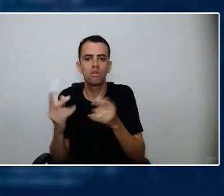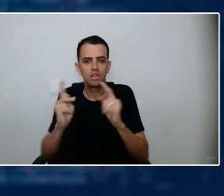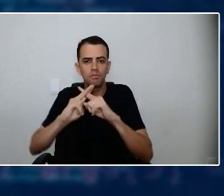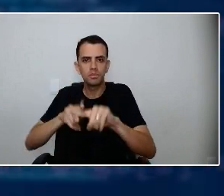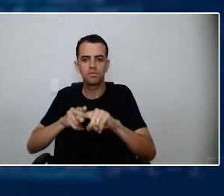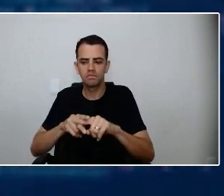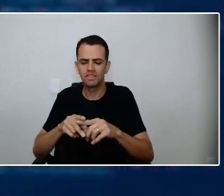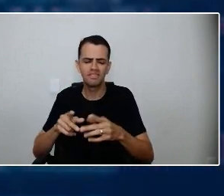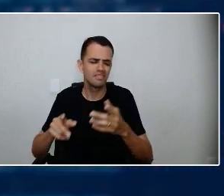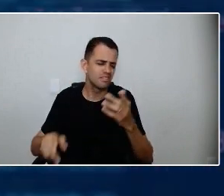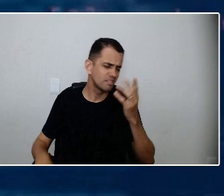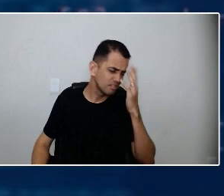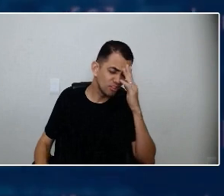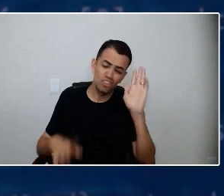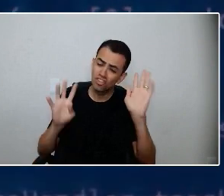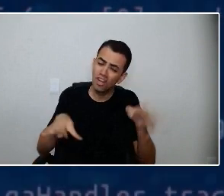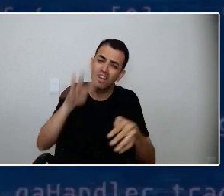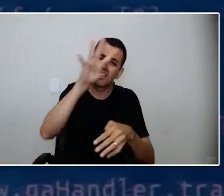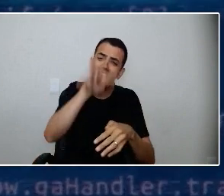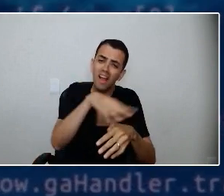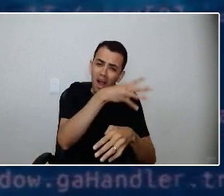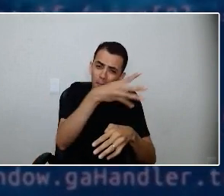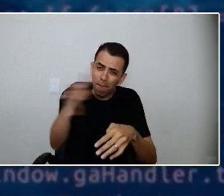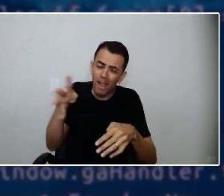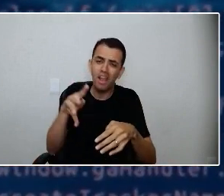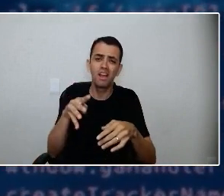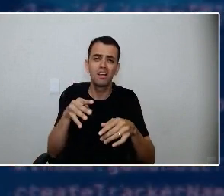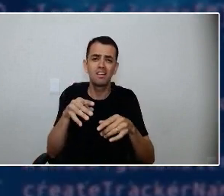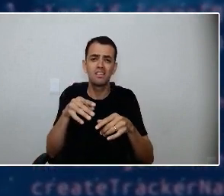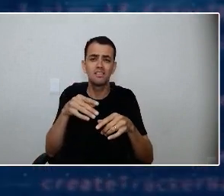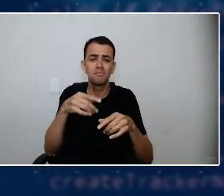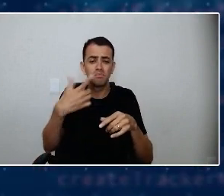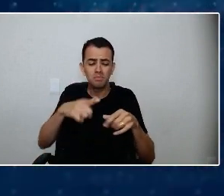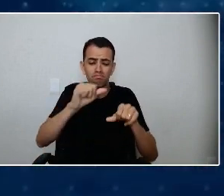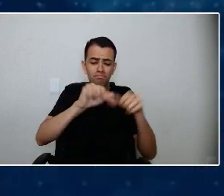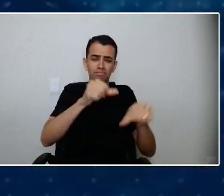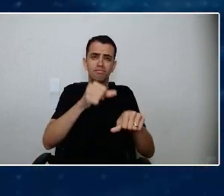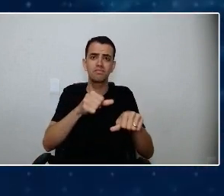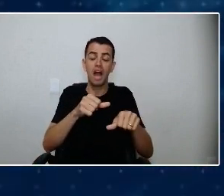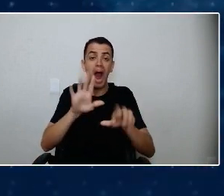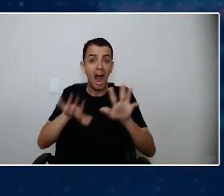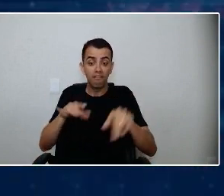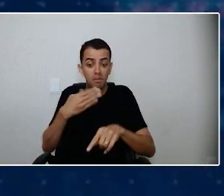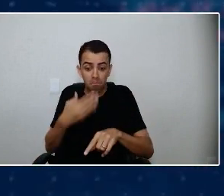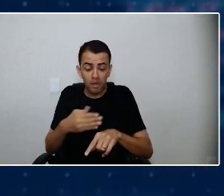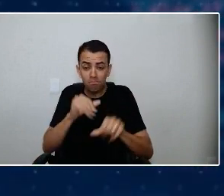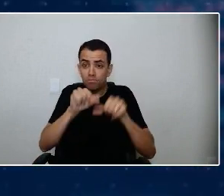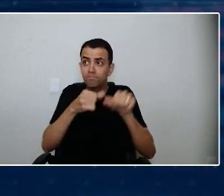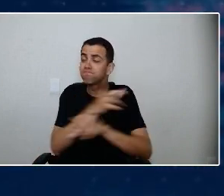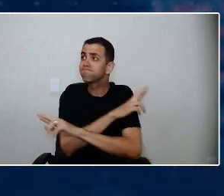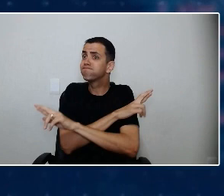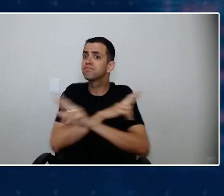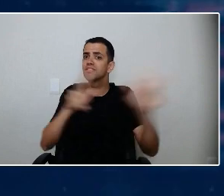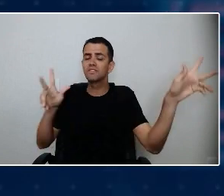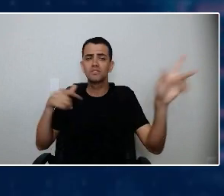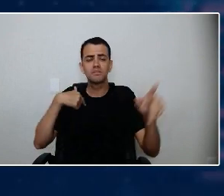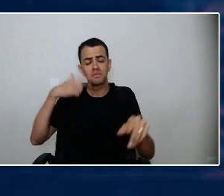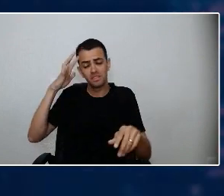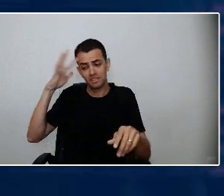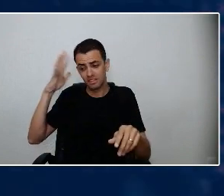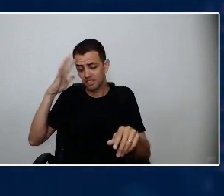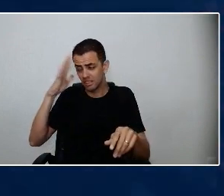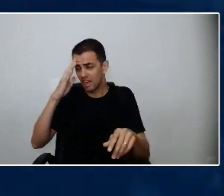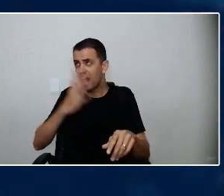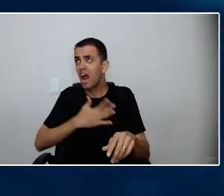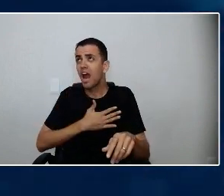alterar a tabela e às vezes é uma mudança tão abrupta que você fala ai minha nossa senhora do banco de dados que me